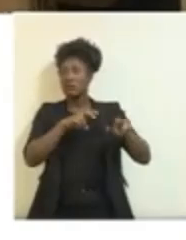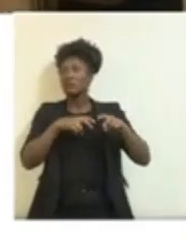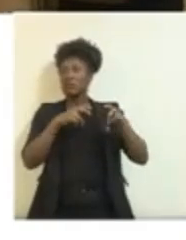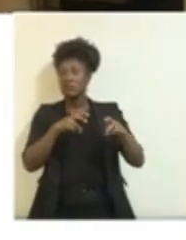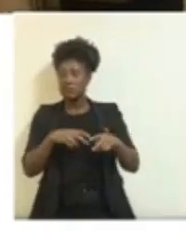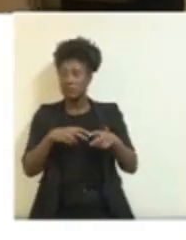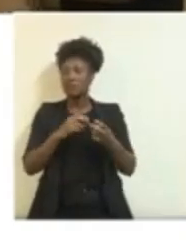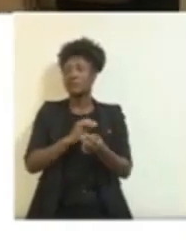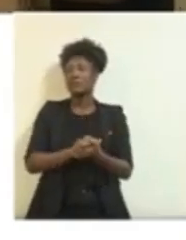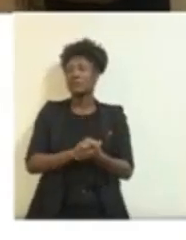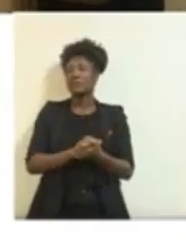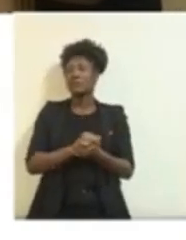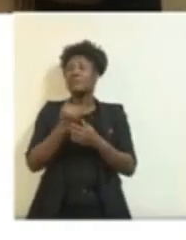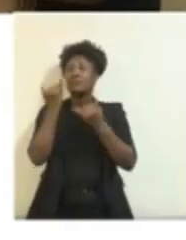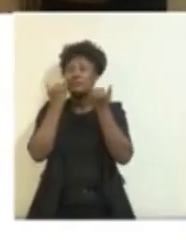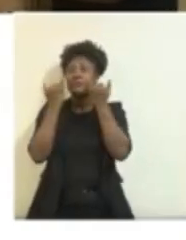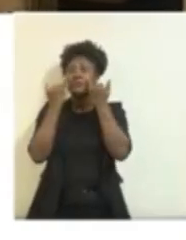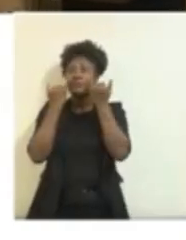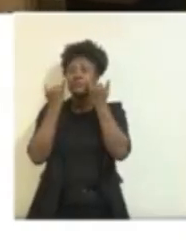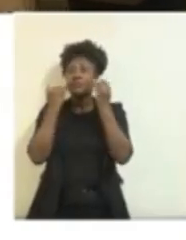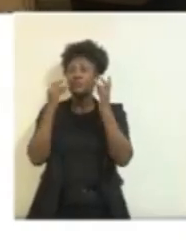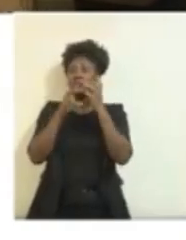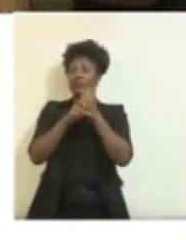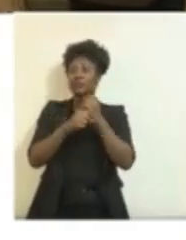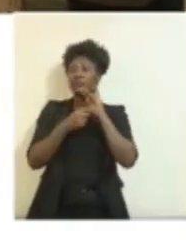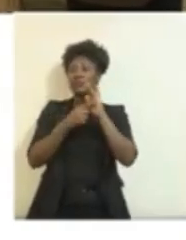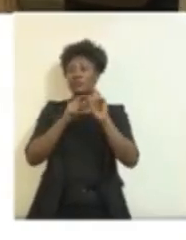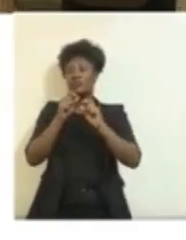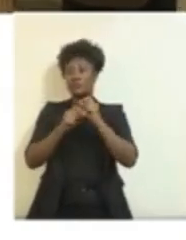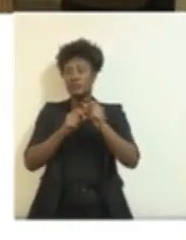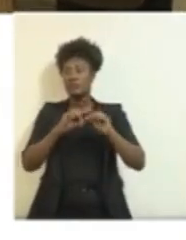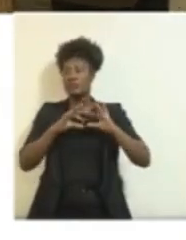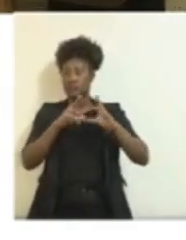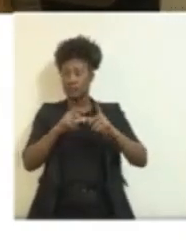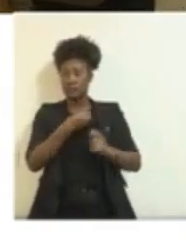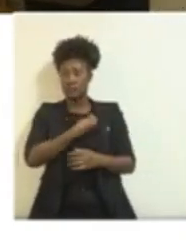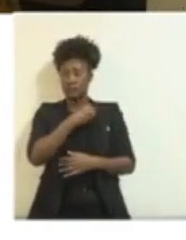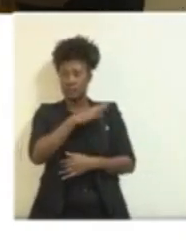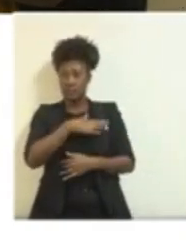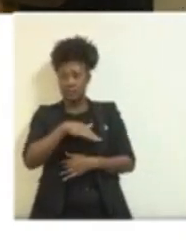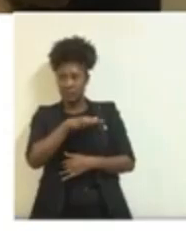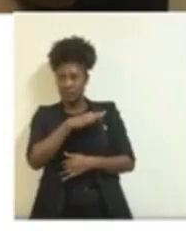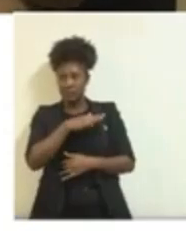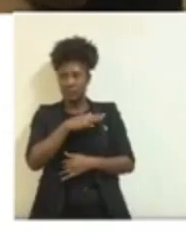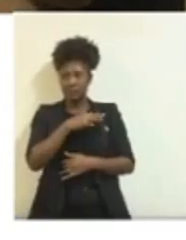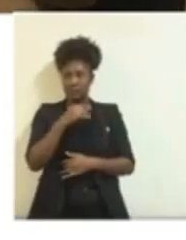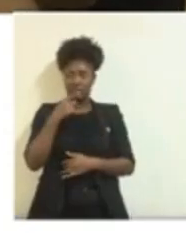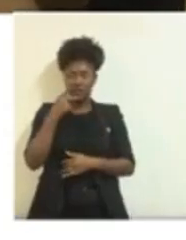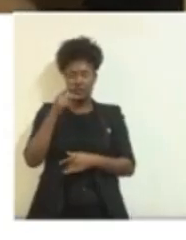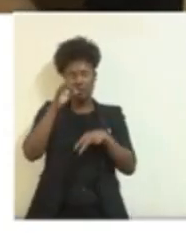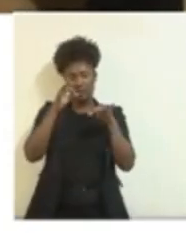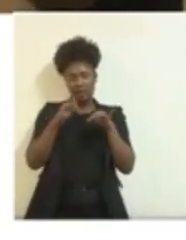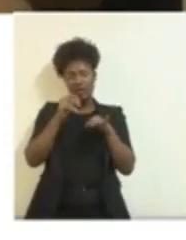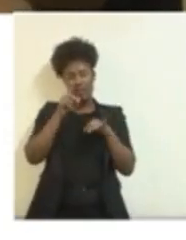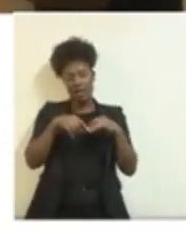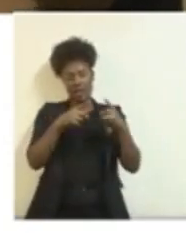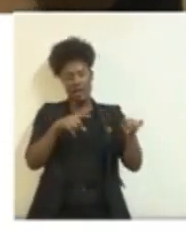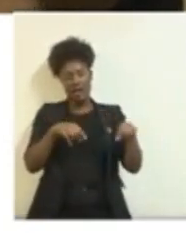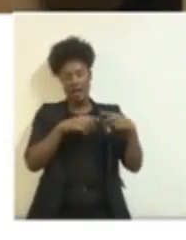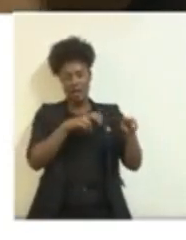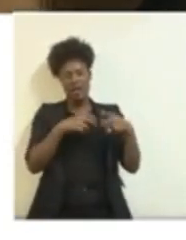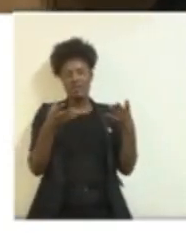consolidadas. Dados do CAR de acesso público mostram remanescentes de campos nativos indevidamente declarados como área rural consolidada. Foi falado hoje de